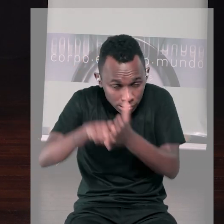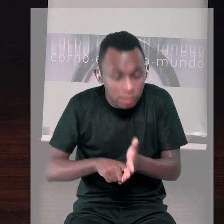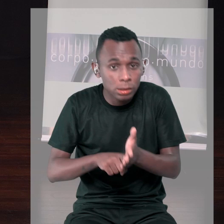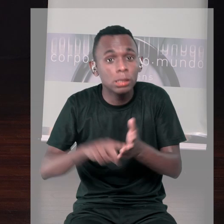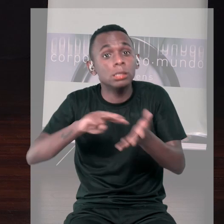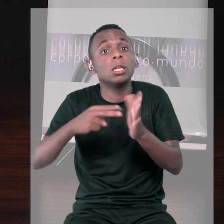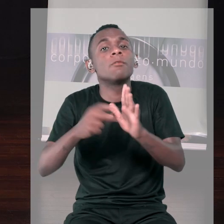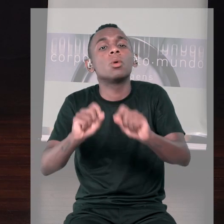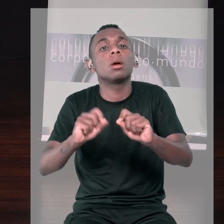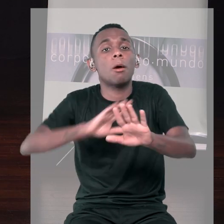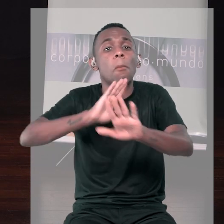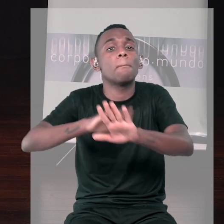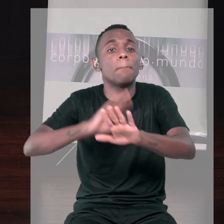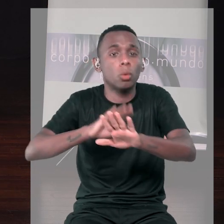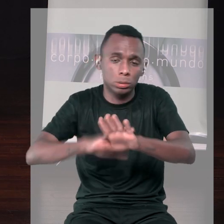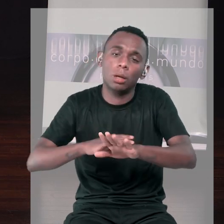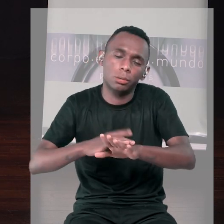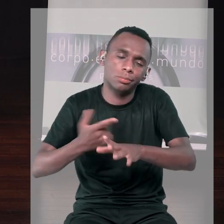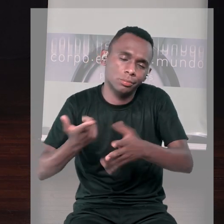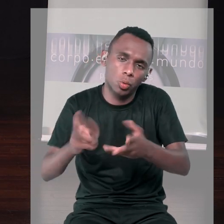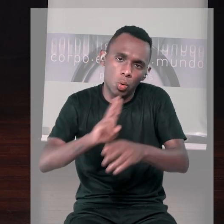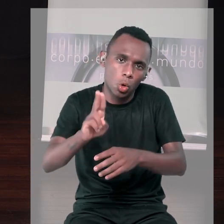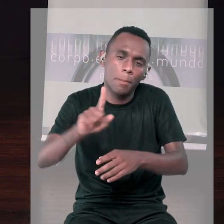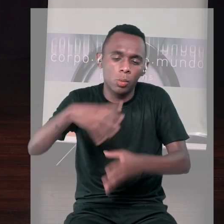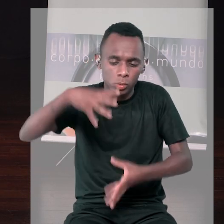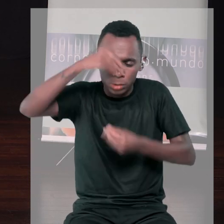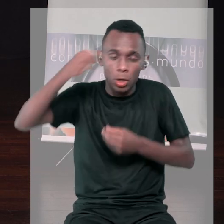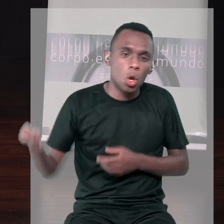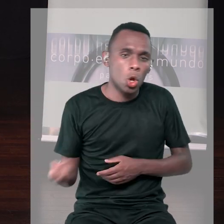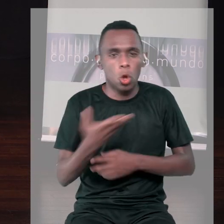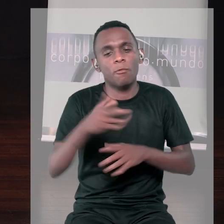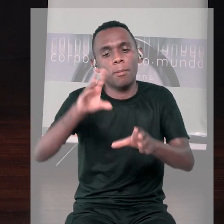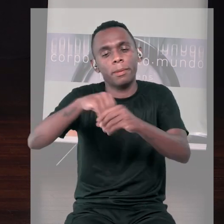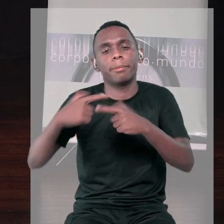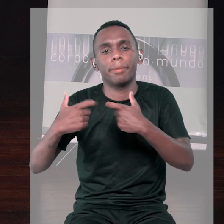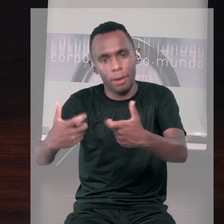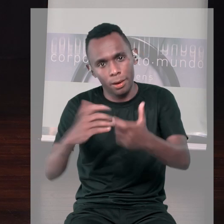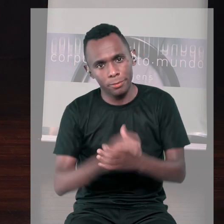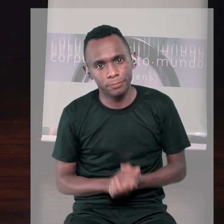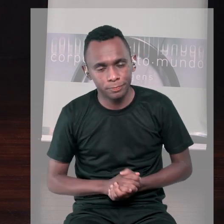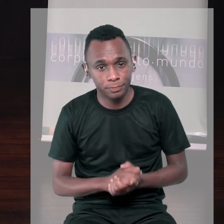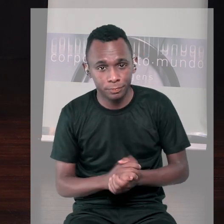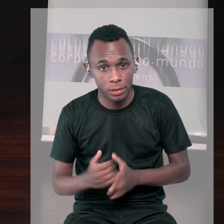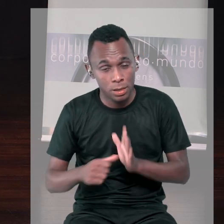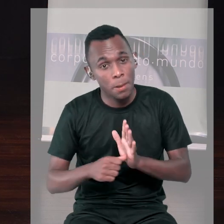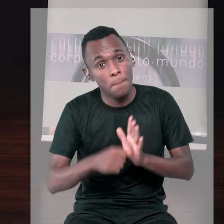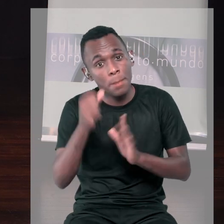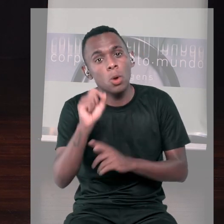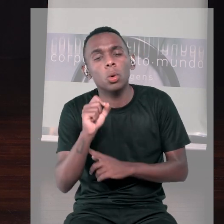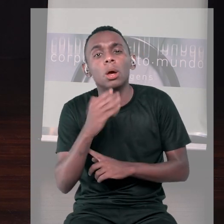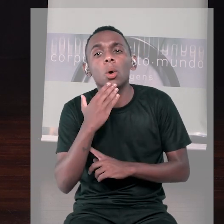pano de fundo disso que eu estou chamando de novo espírito da guerra. Então, primeiro olhar, qual que é